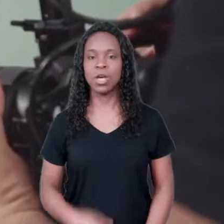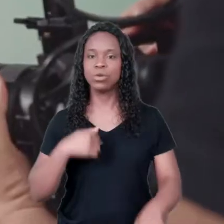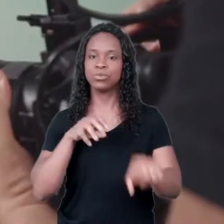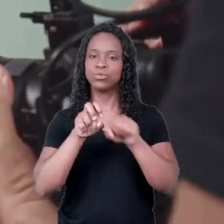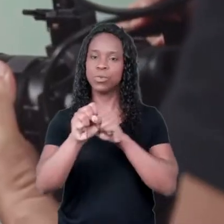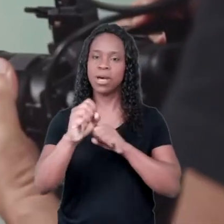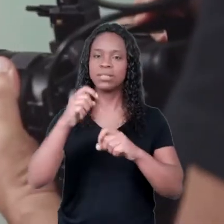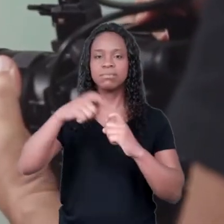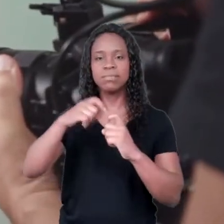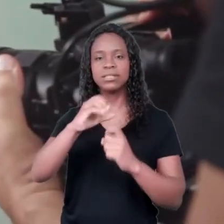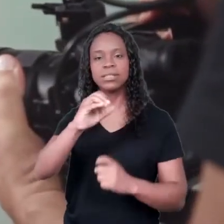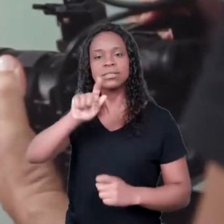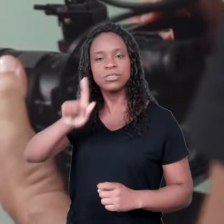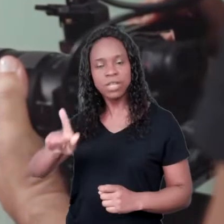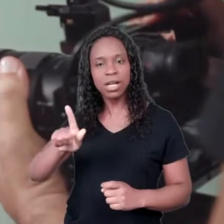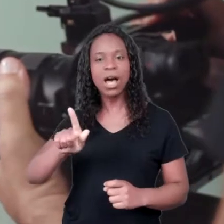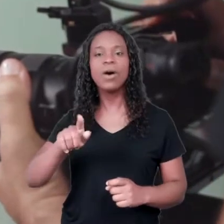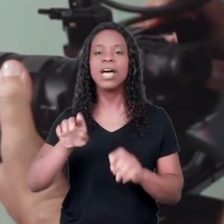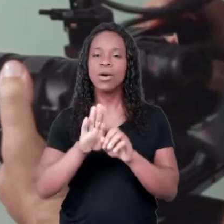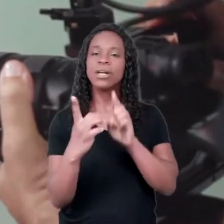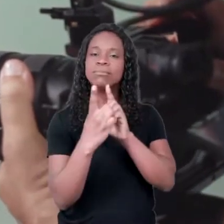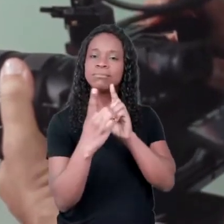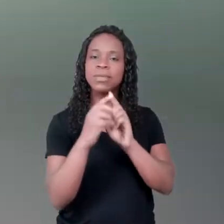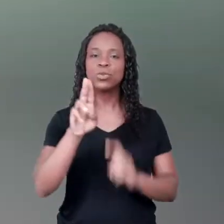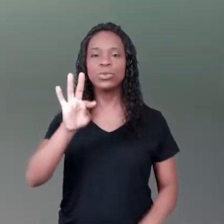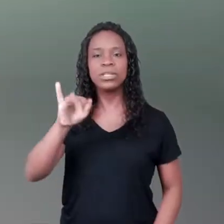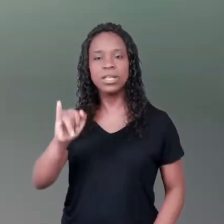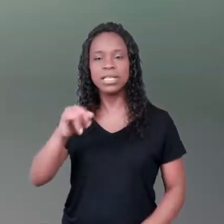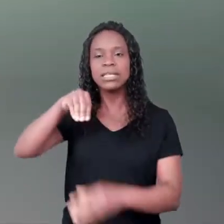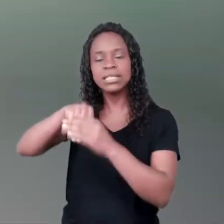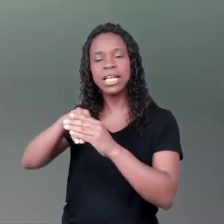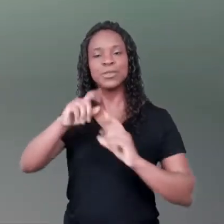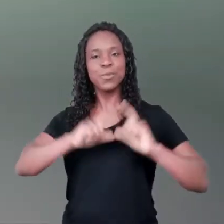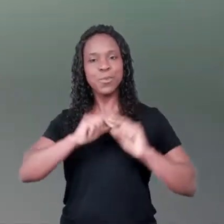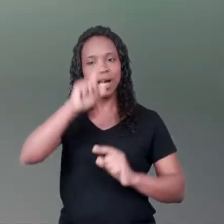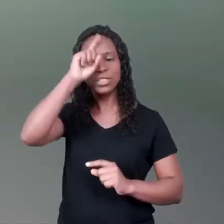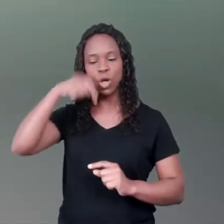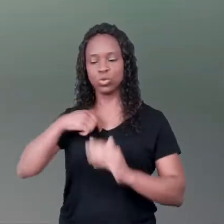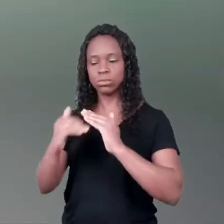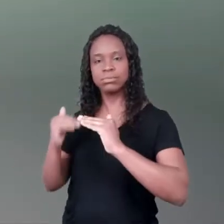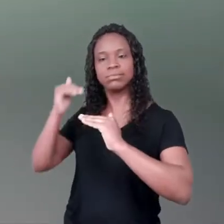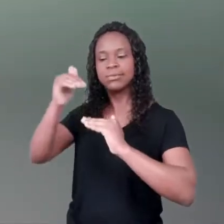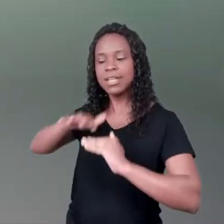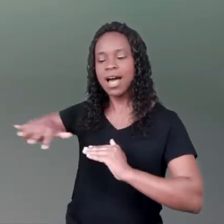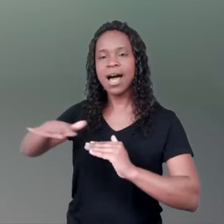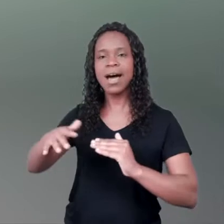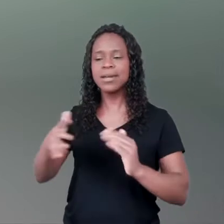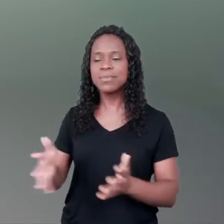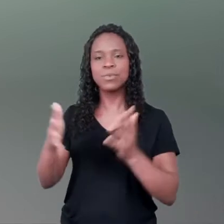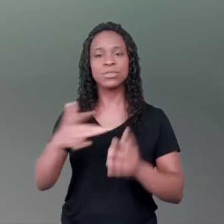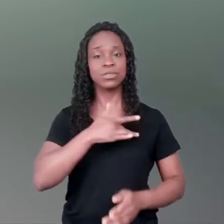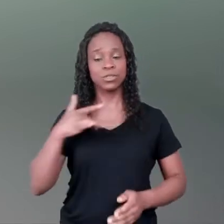Eu sou clínica geral de formação intensivista e dentro do Einstein eu sou a head da promoção da saúde,